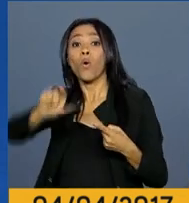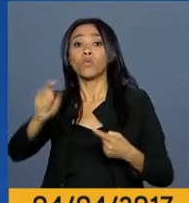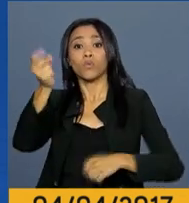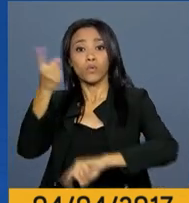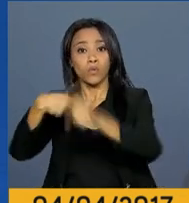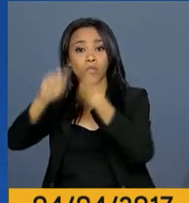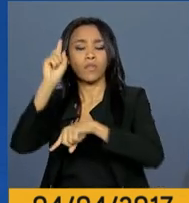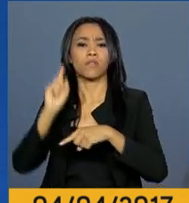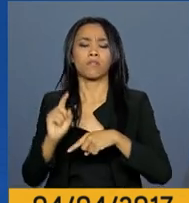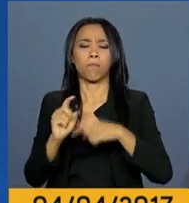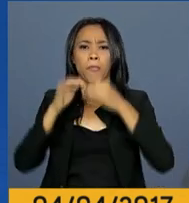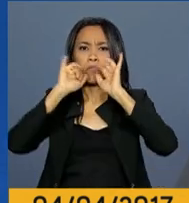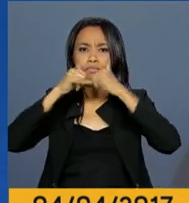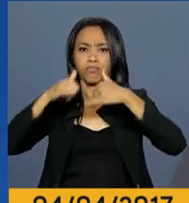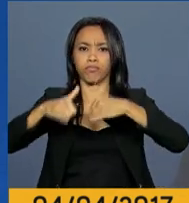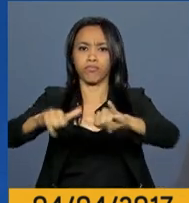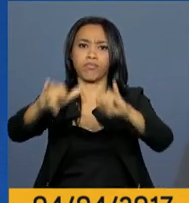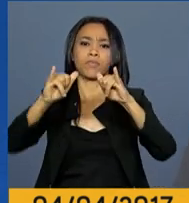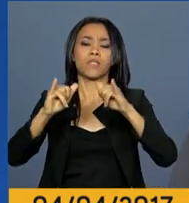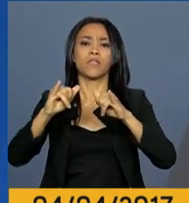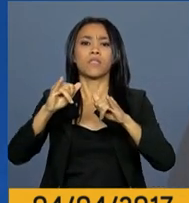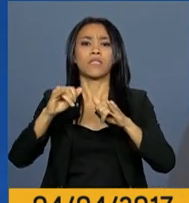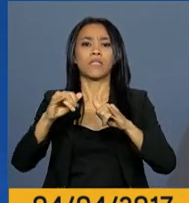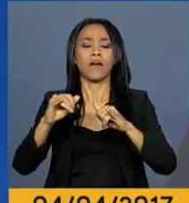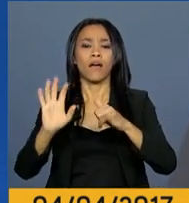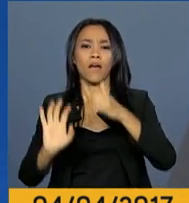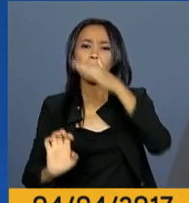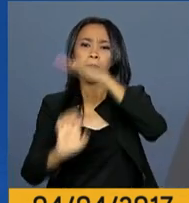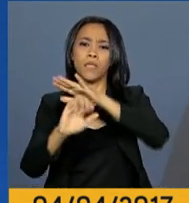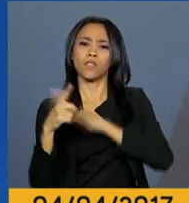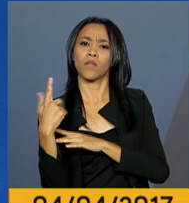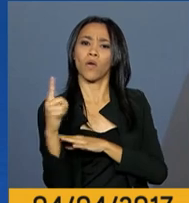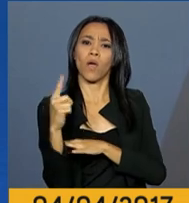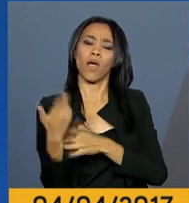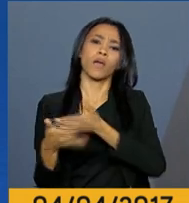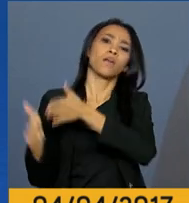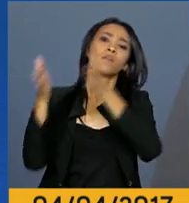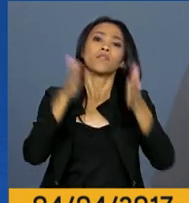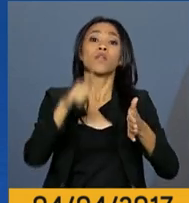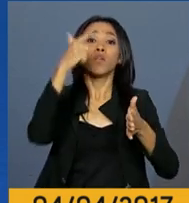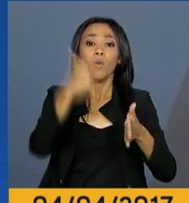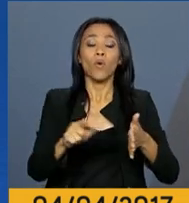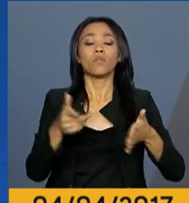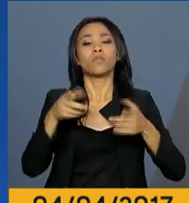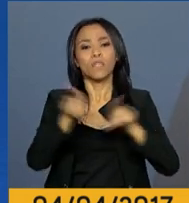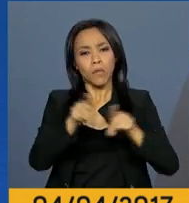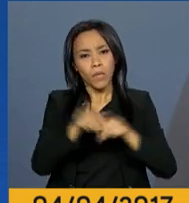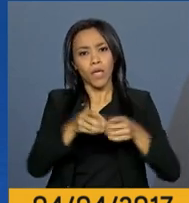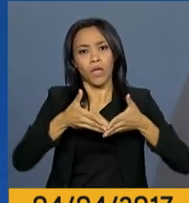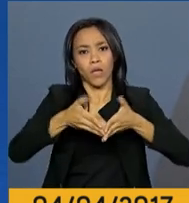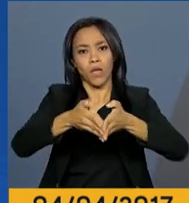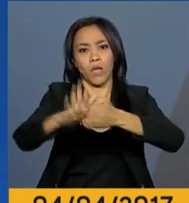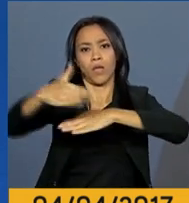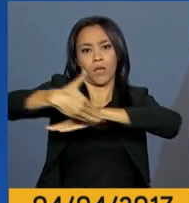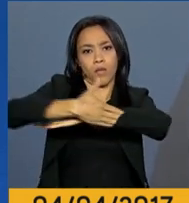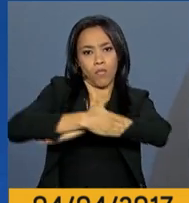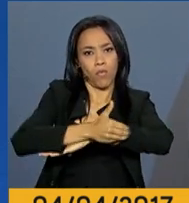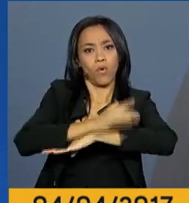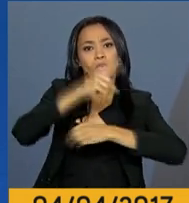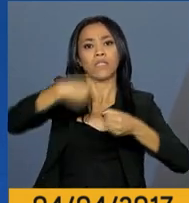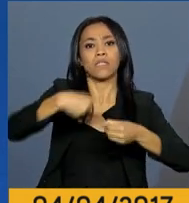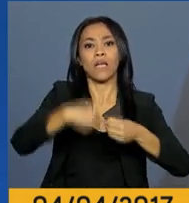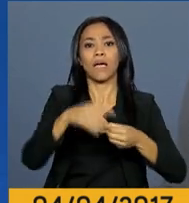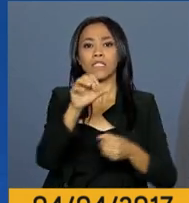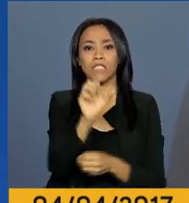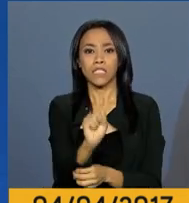Companhia de Energia Elétrica de Goiás e na concessão de terminais do Porto de Santarém. Portanto, eu posso dizer, sem medo de errar,